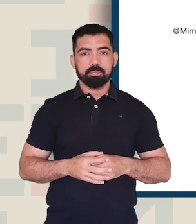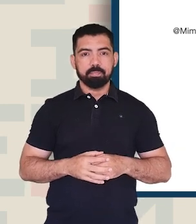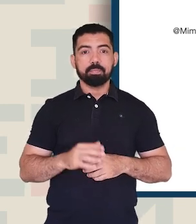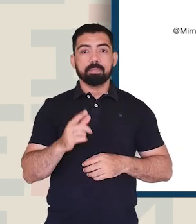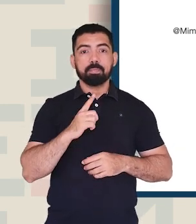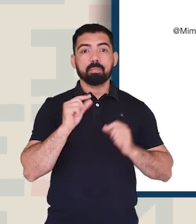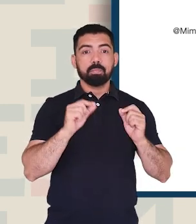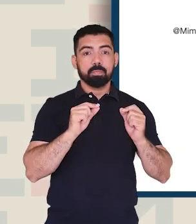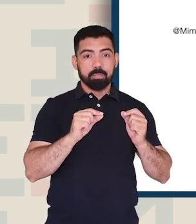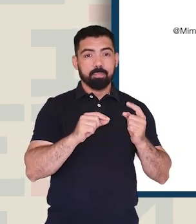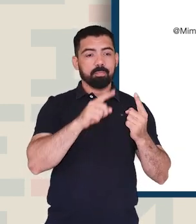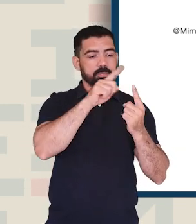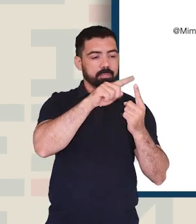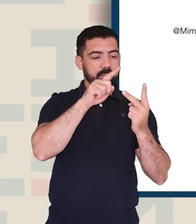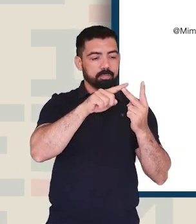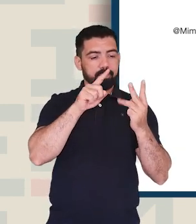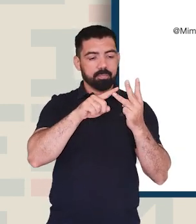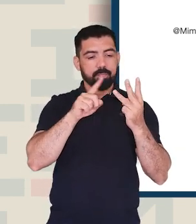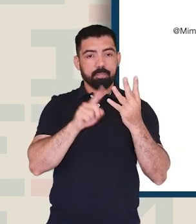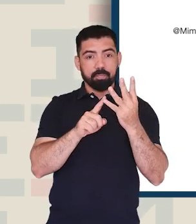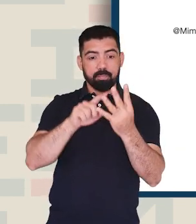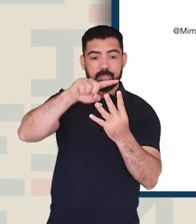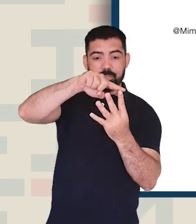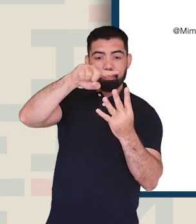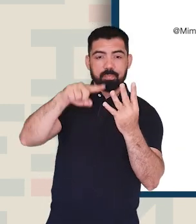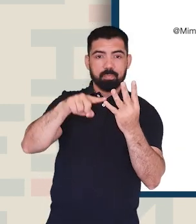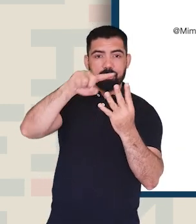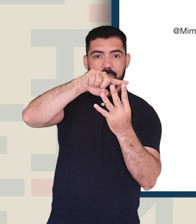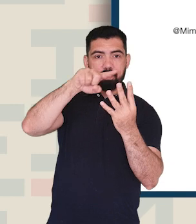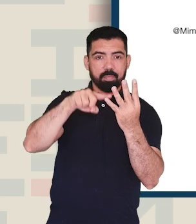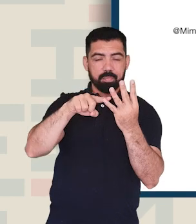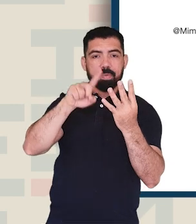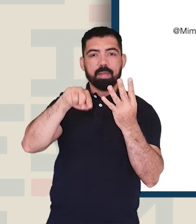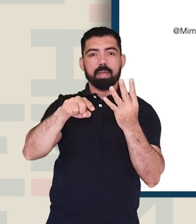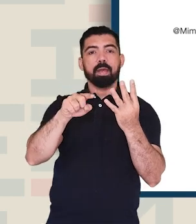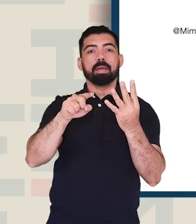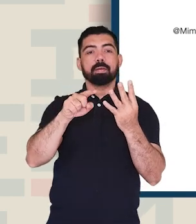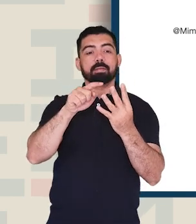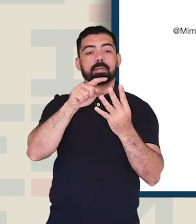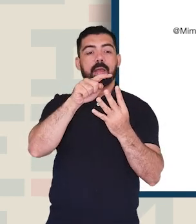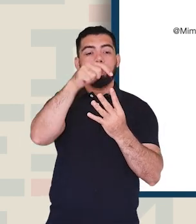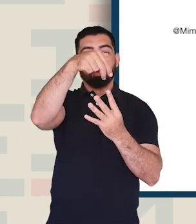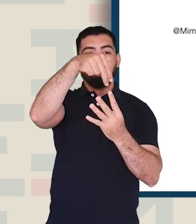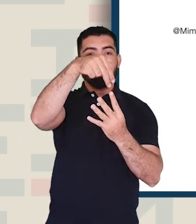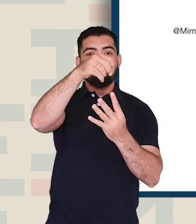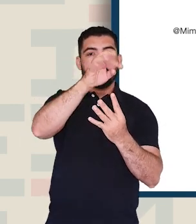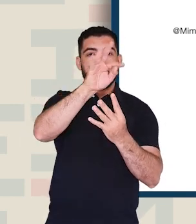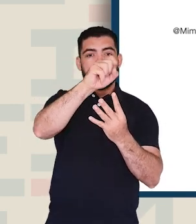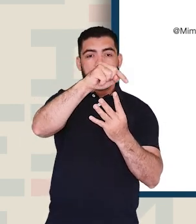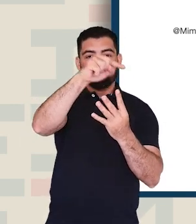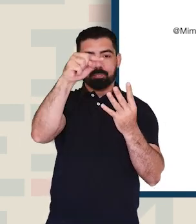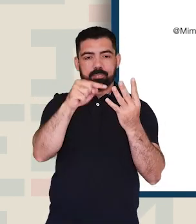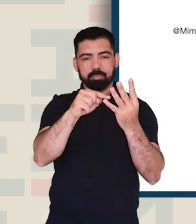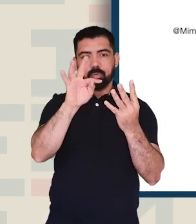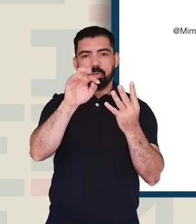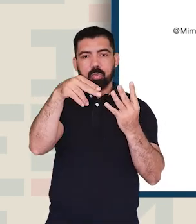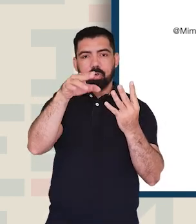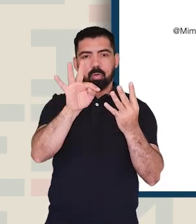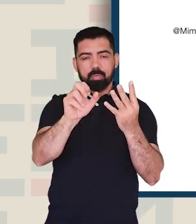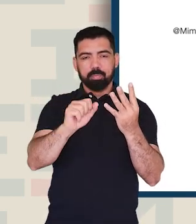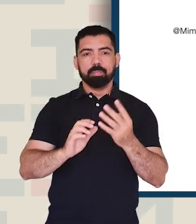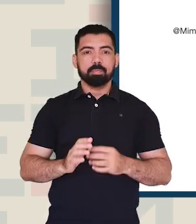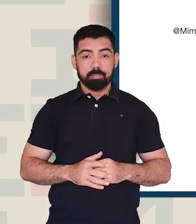intervalos de quarta, né? Então, digamos que eu faço em Fá, seria Fá, Sol menor, Lá menor, Si